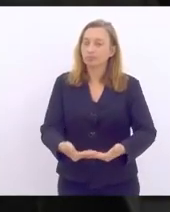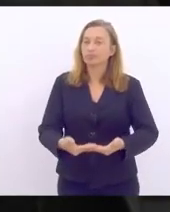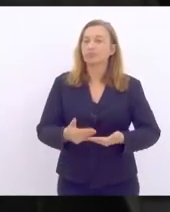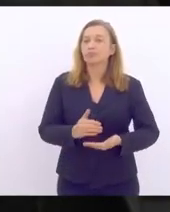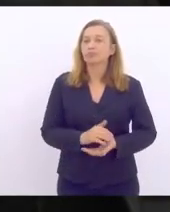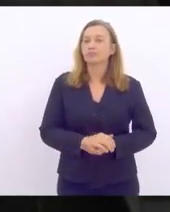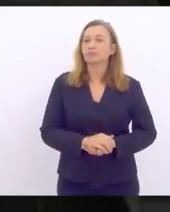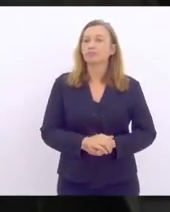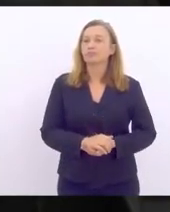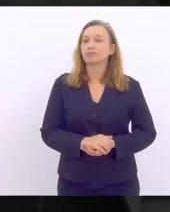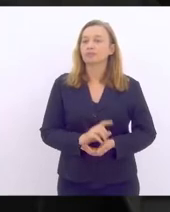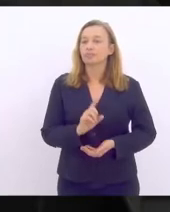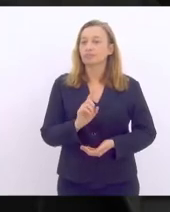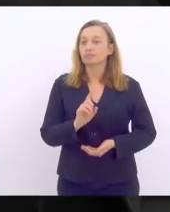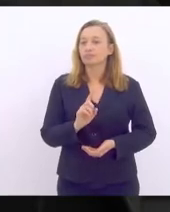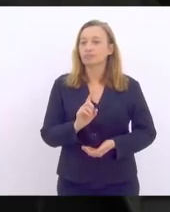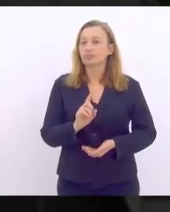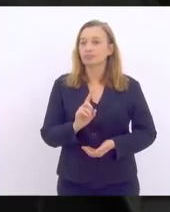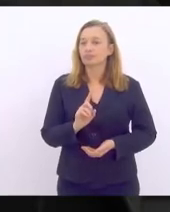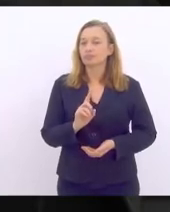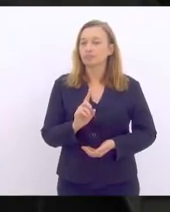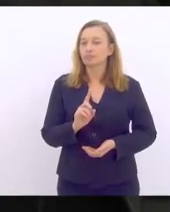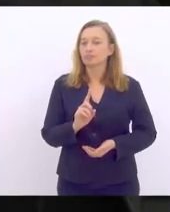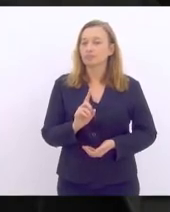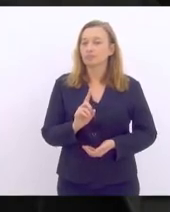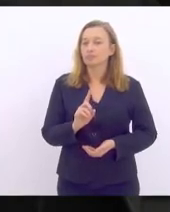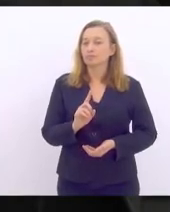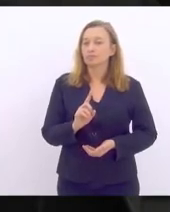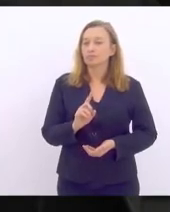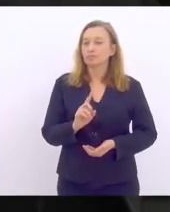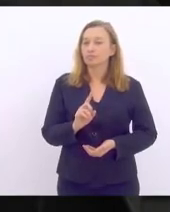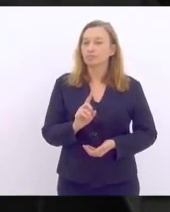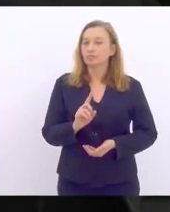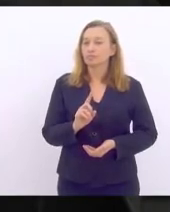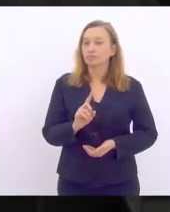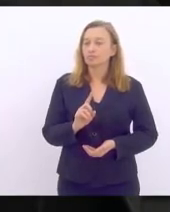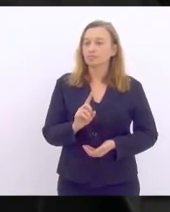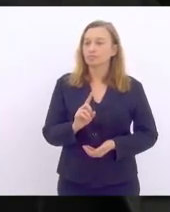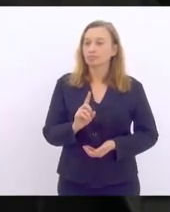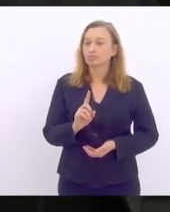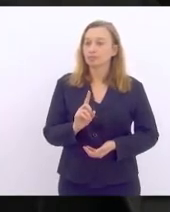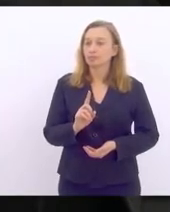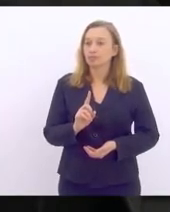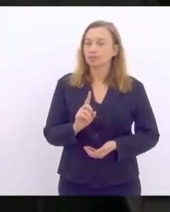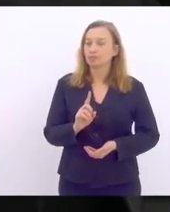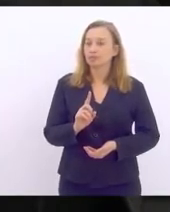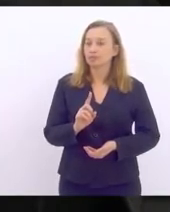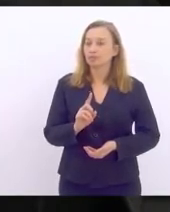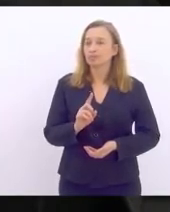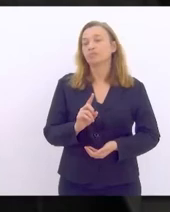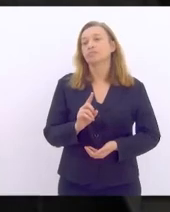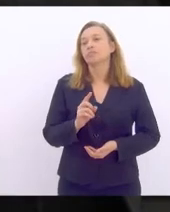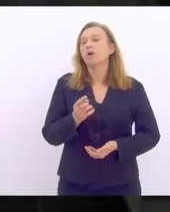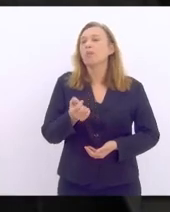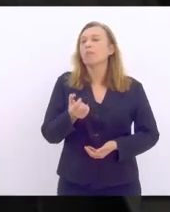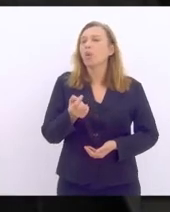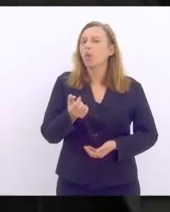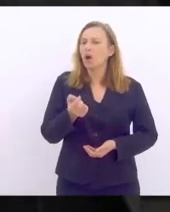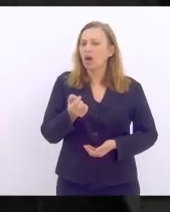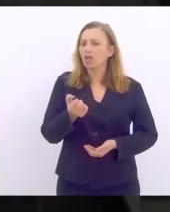já não é suficiente para matar a fome das crianças